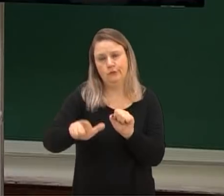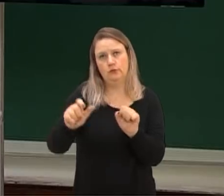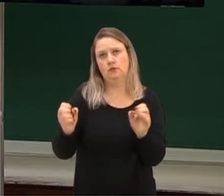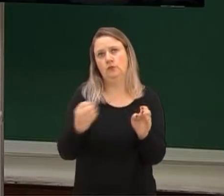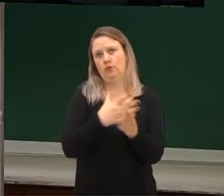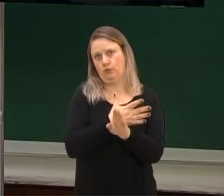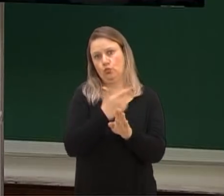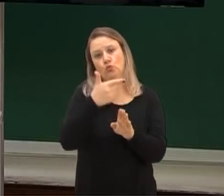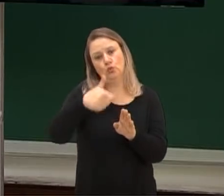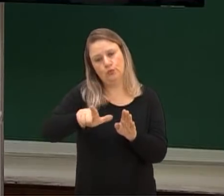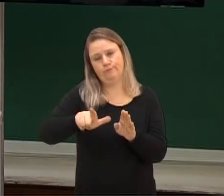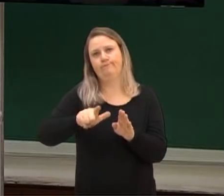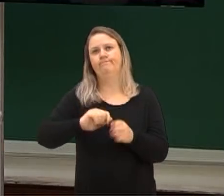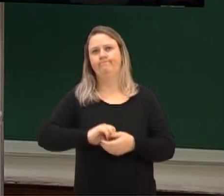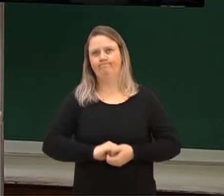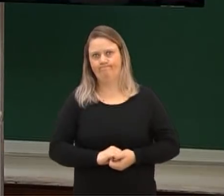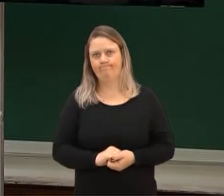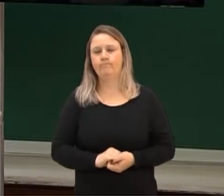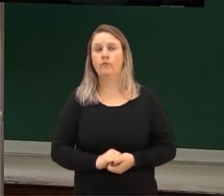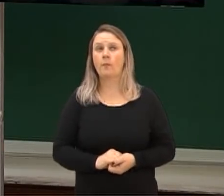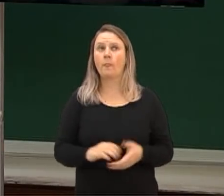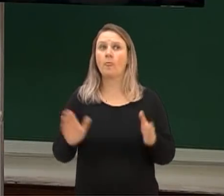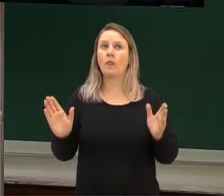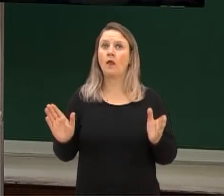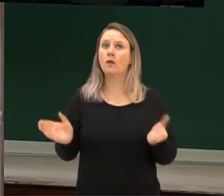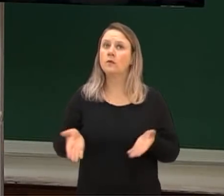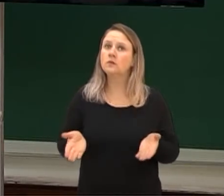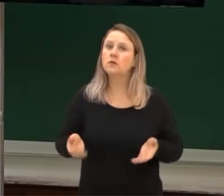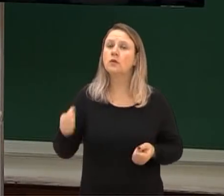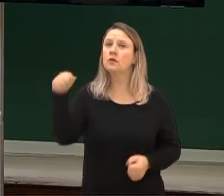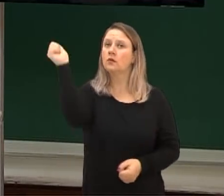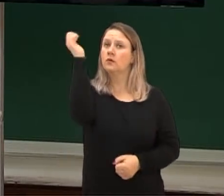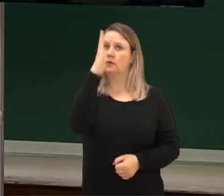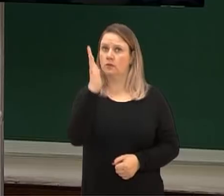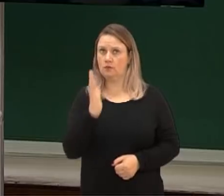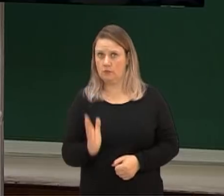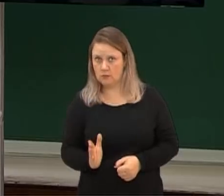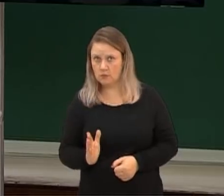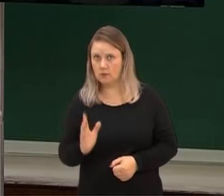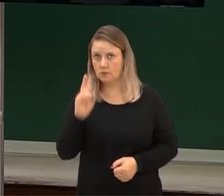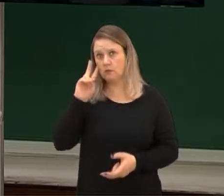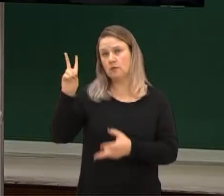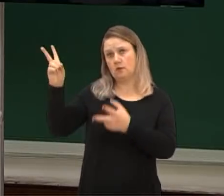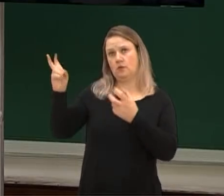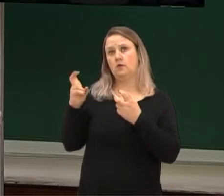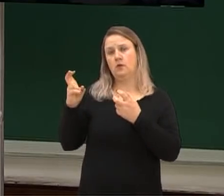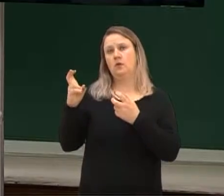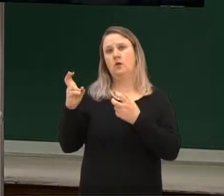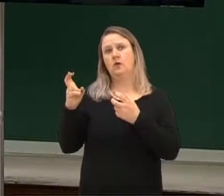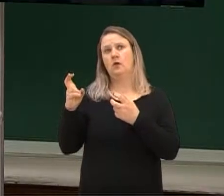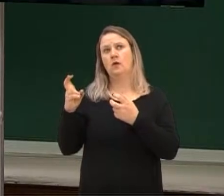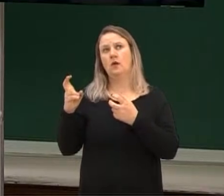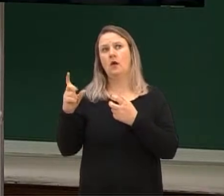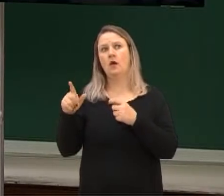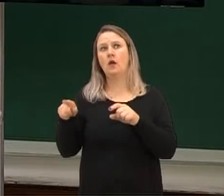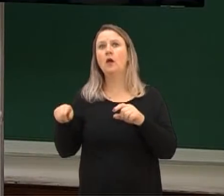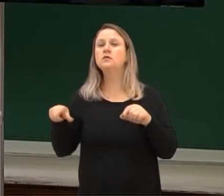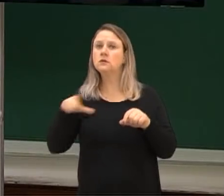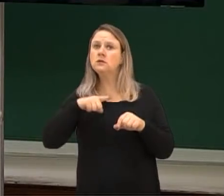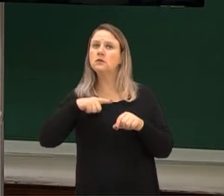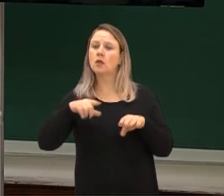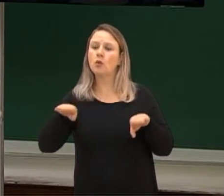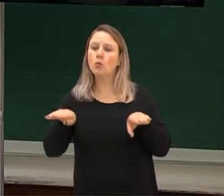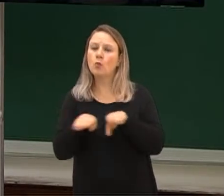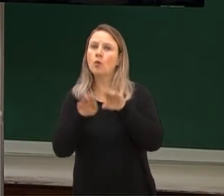afetados por abalos sísmicos. Tá? E o Brasil? O Brasil está localizado aqui no meio da placa